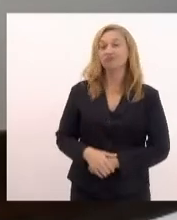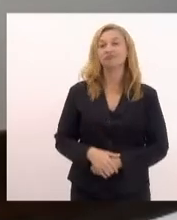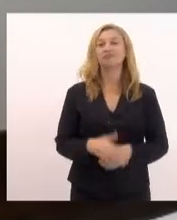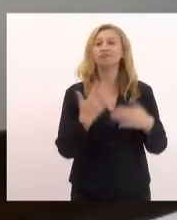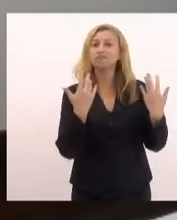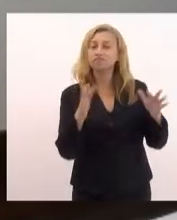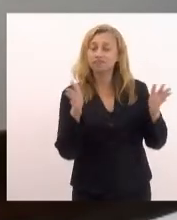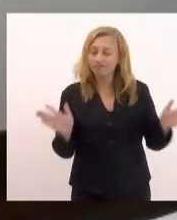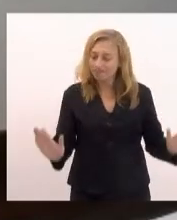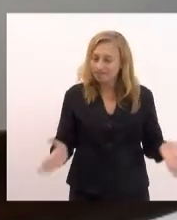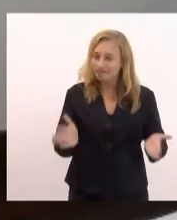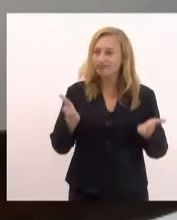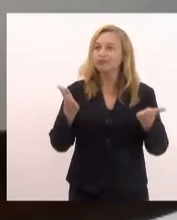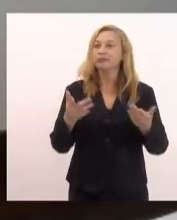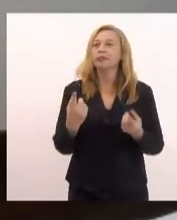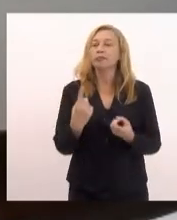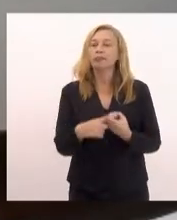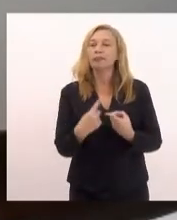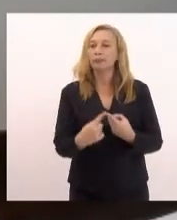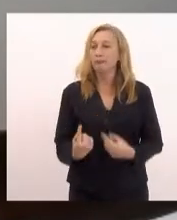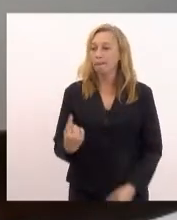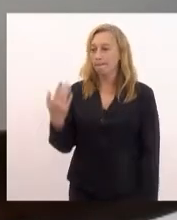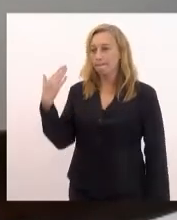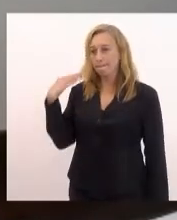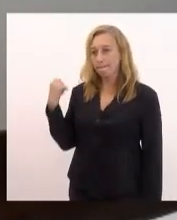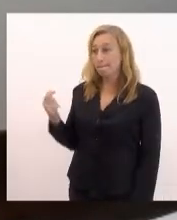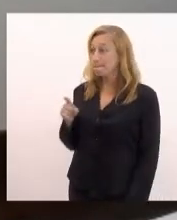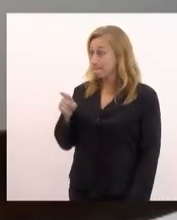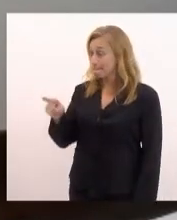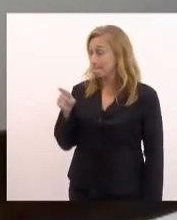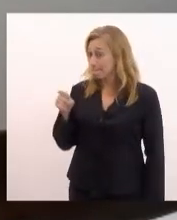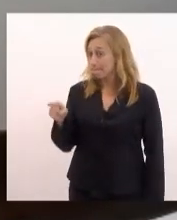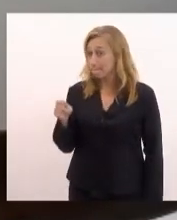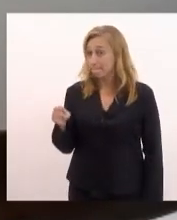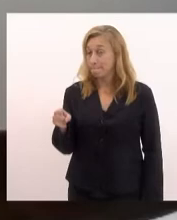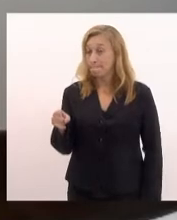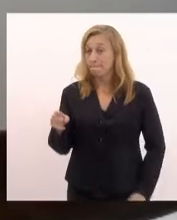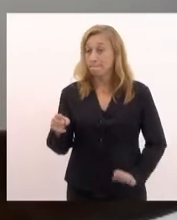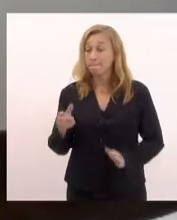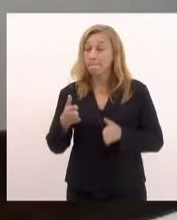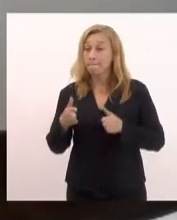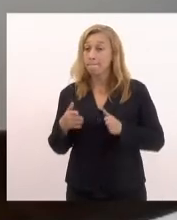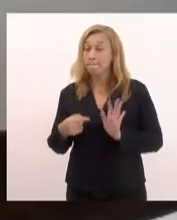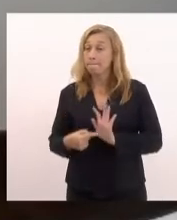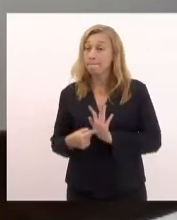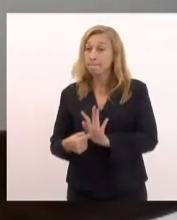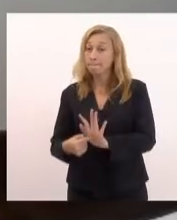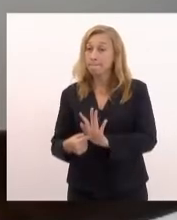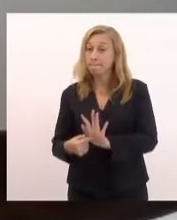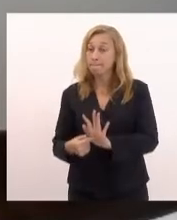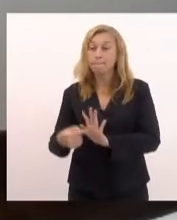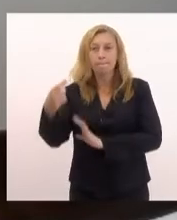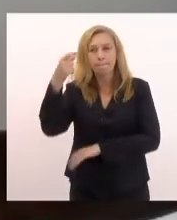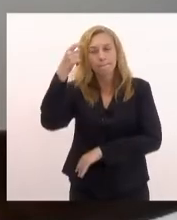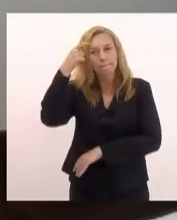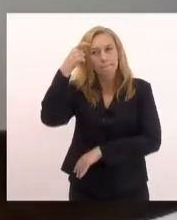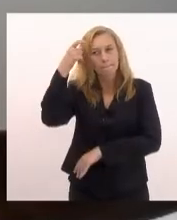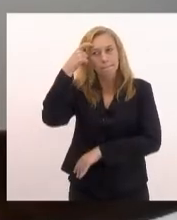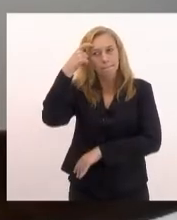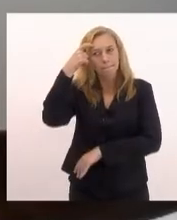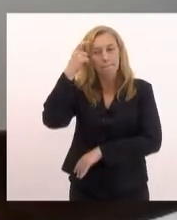pela iniciativa, porque, por um lado, você coloca em evidência a memória e o